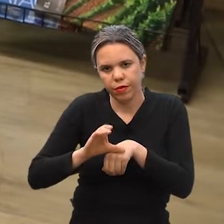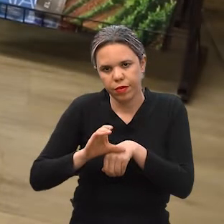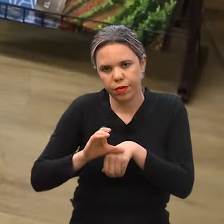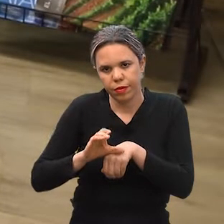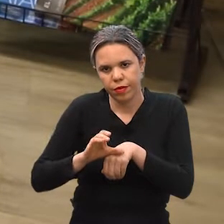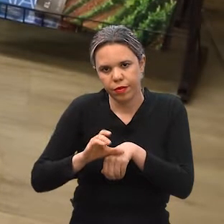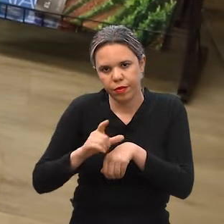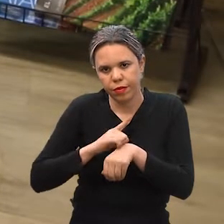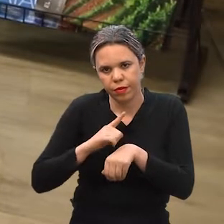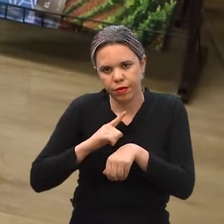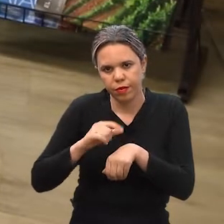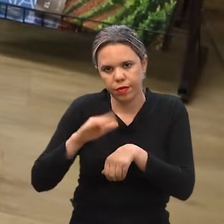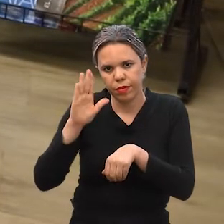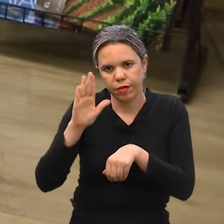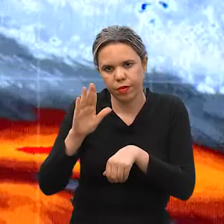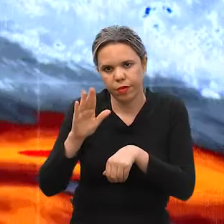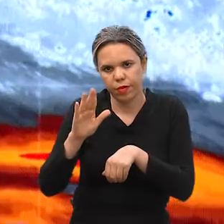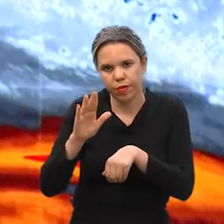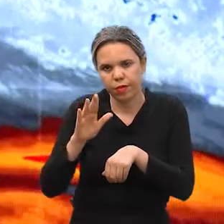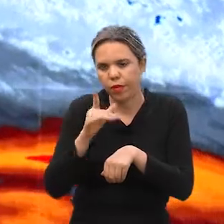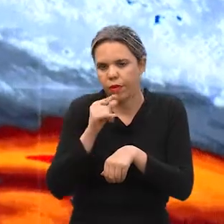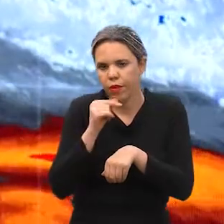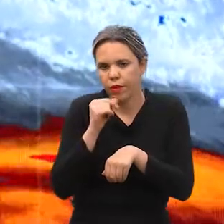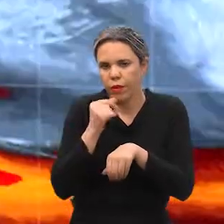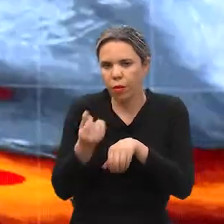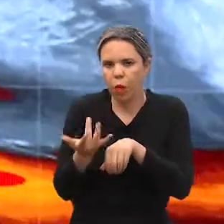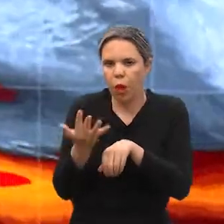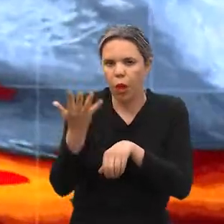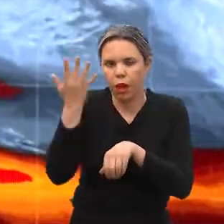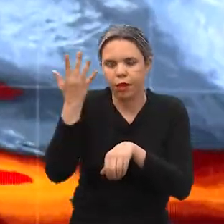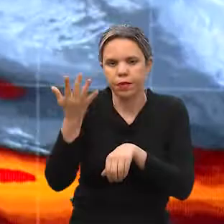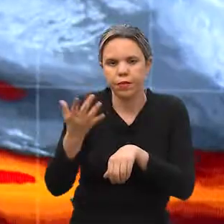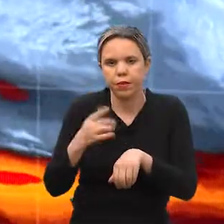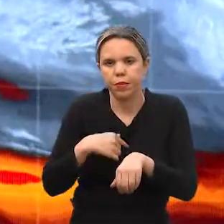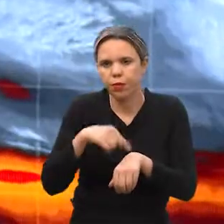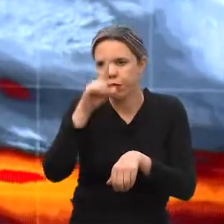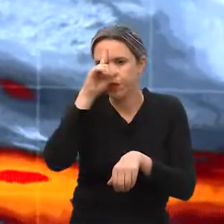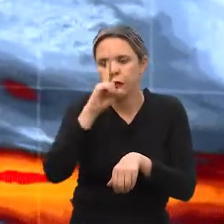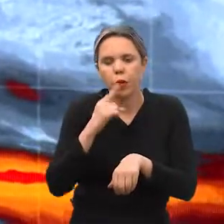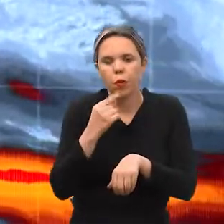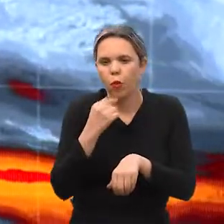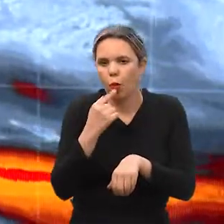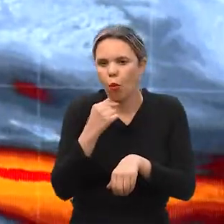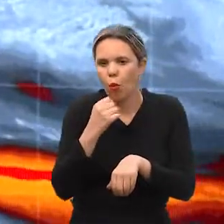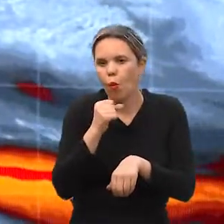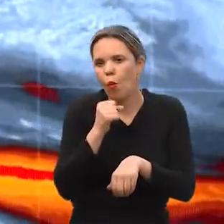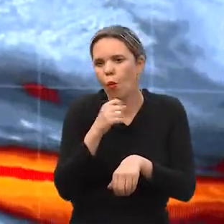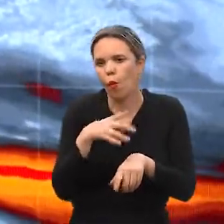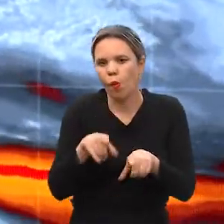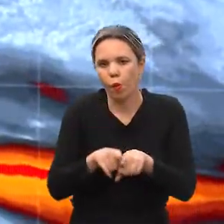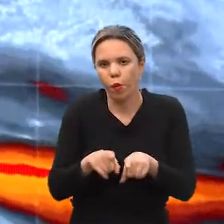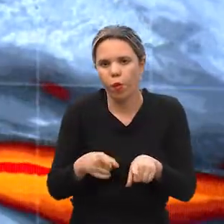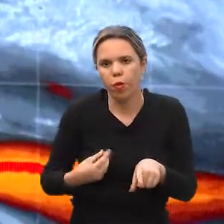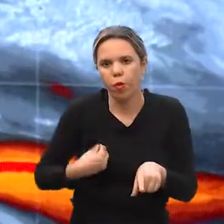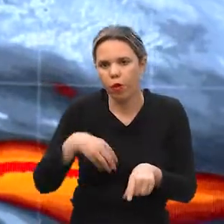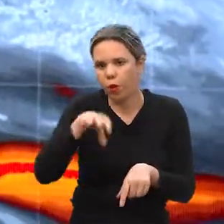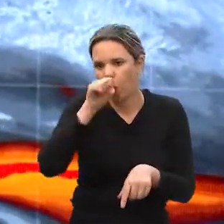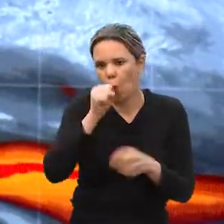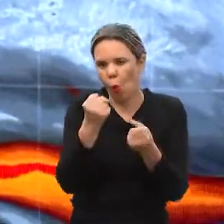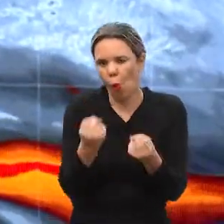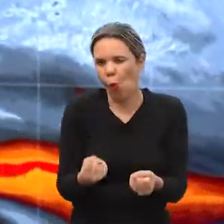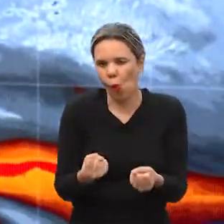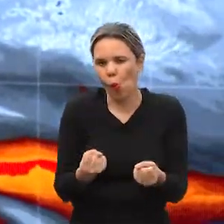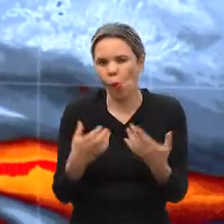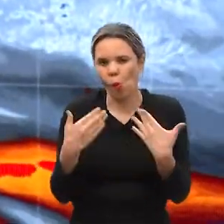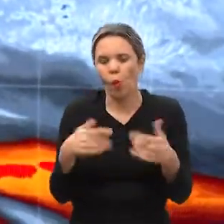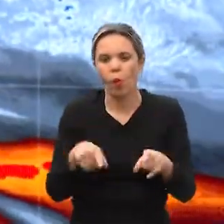onde há um pouco mais de teor de vapor de água. Essas áreas aqui em laranja, em vermelho, é onde tem a presença de ar mais seco.